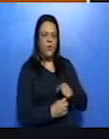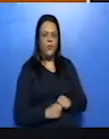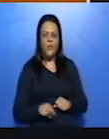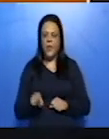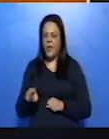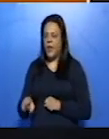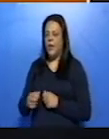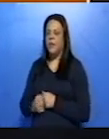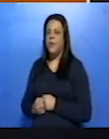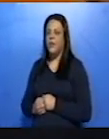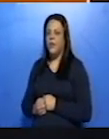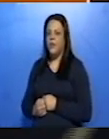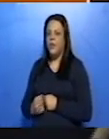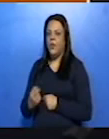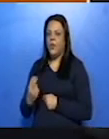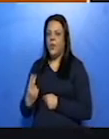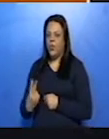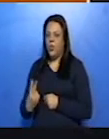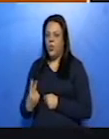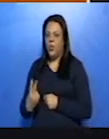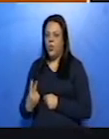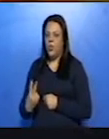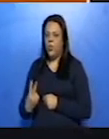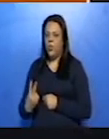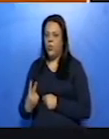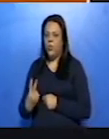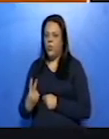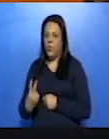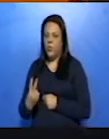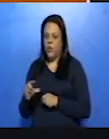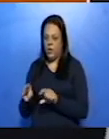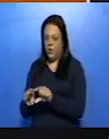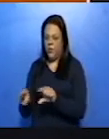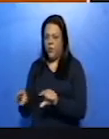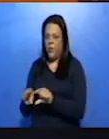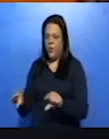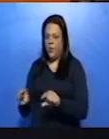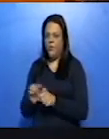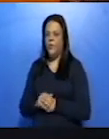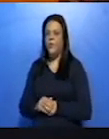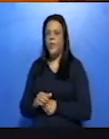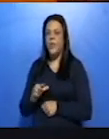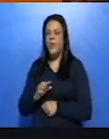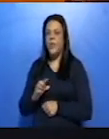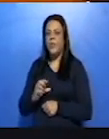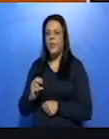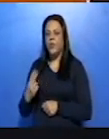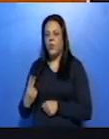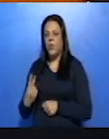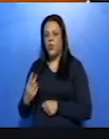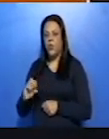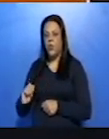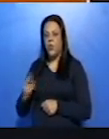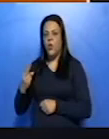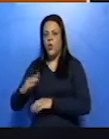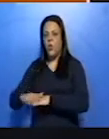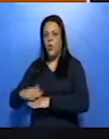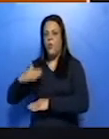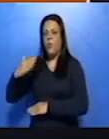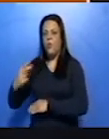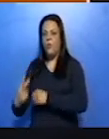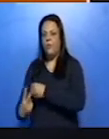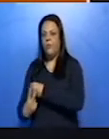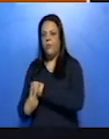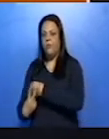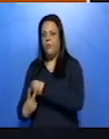período composto? Período composto é aquele período, aquela oração, onde eu tenho de dois ou mais